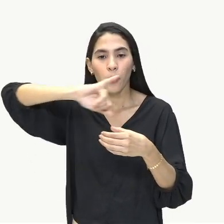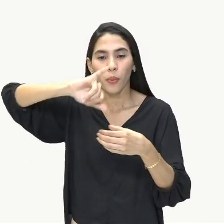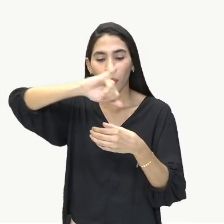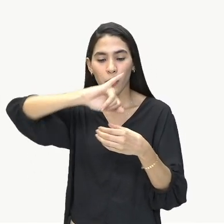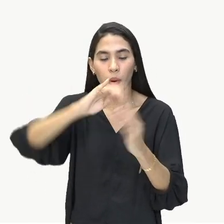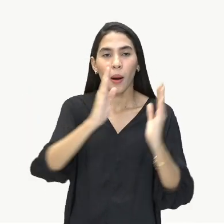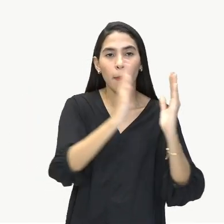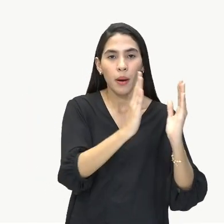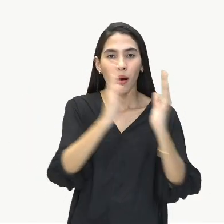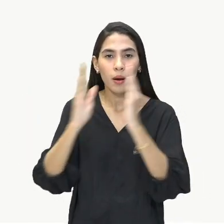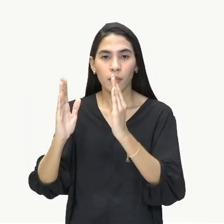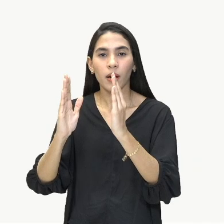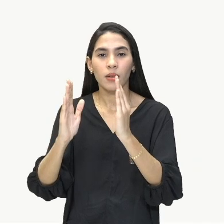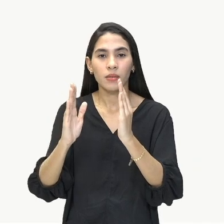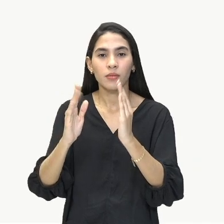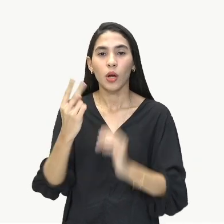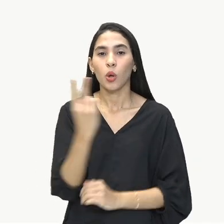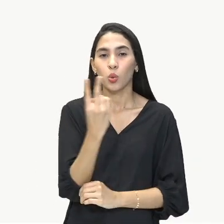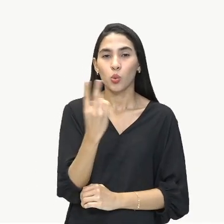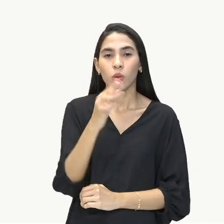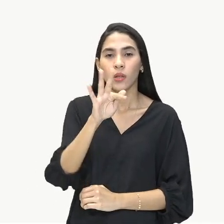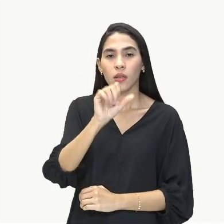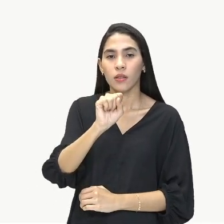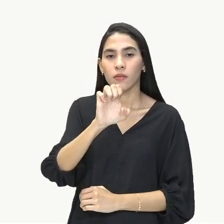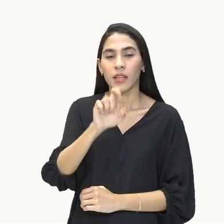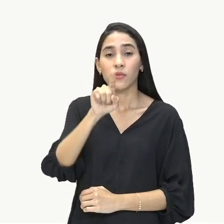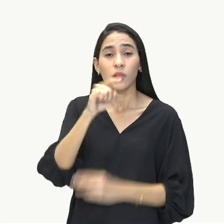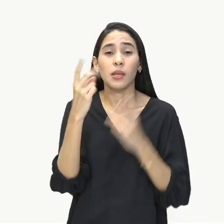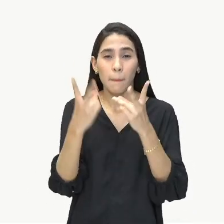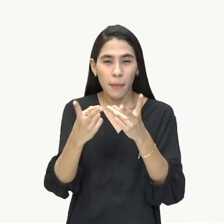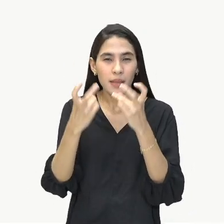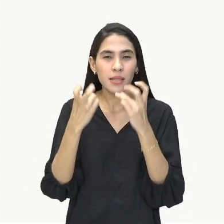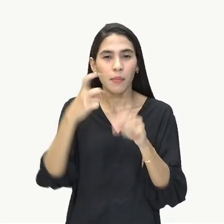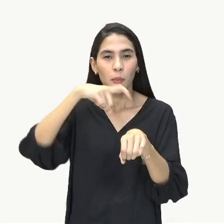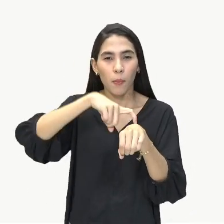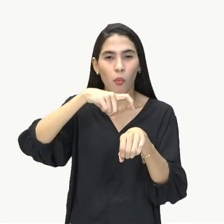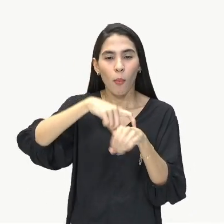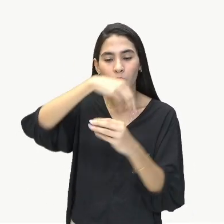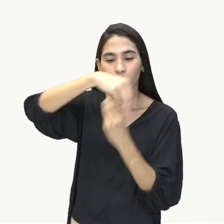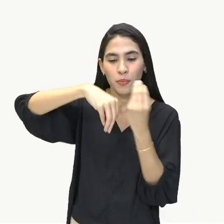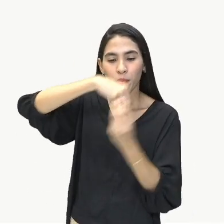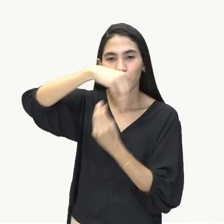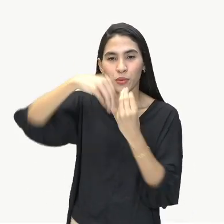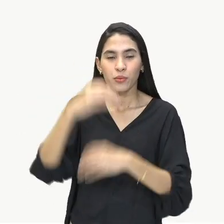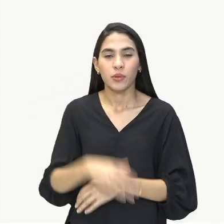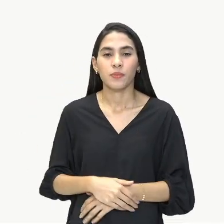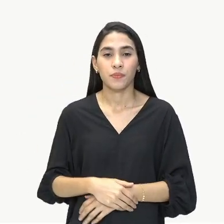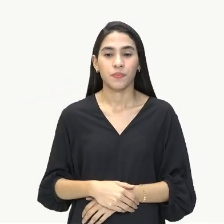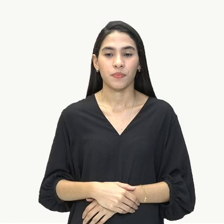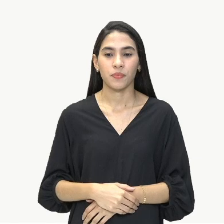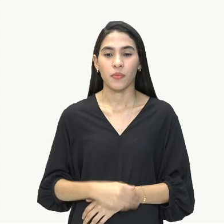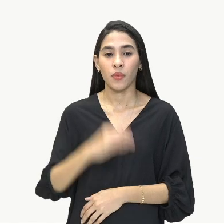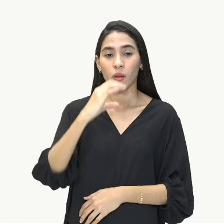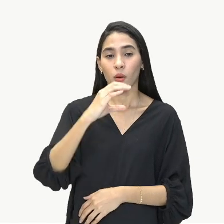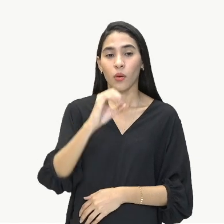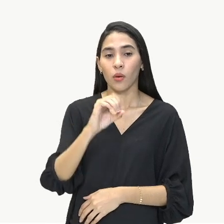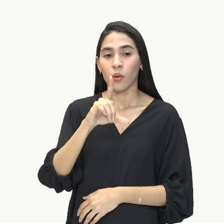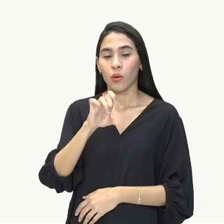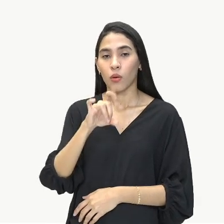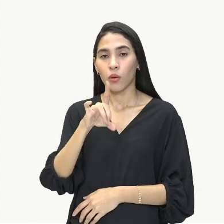você consegue distinguir, as partículas. Nos coloides, nós temos aí